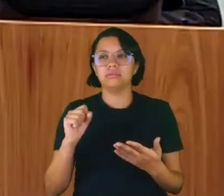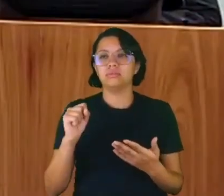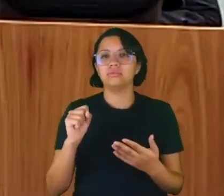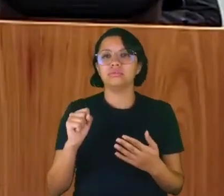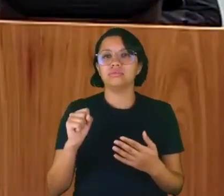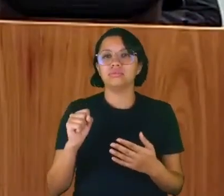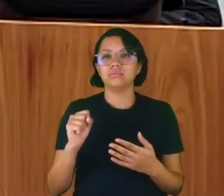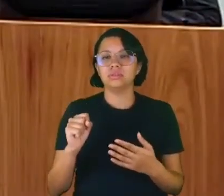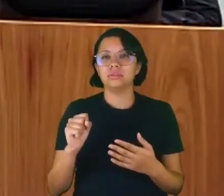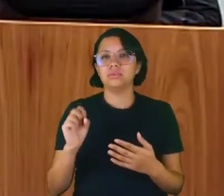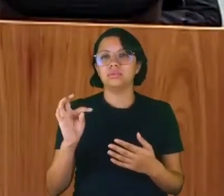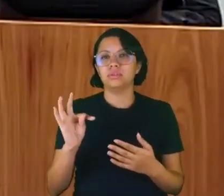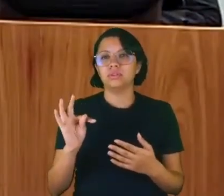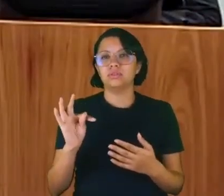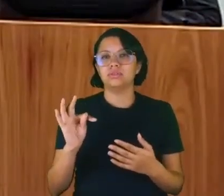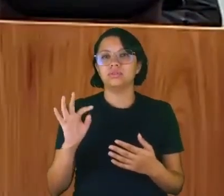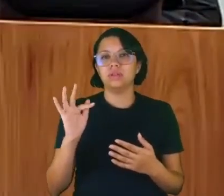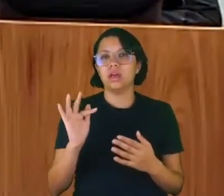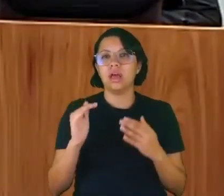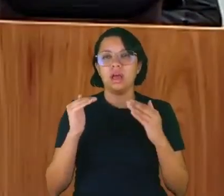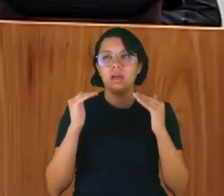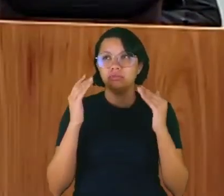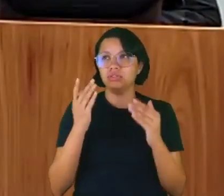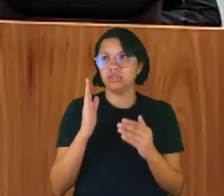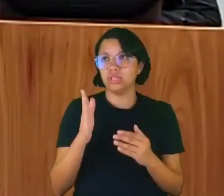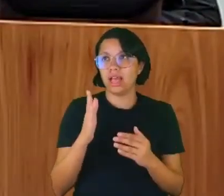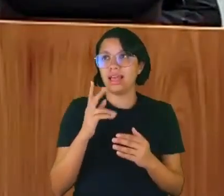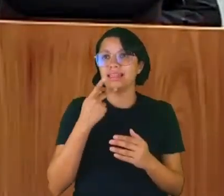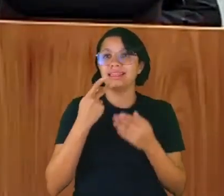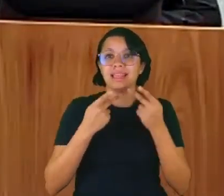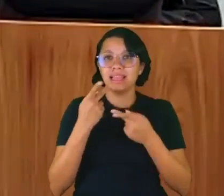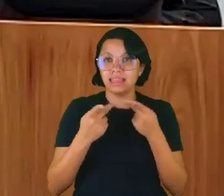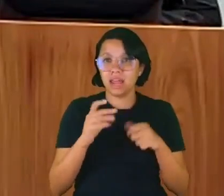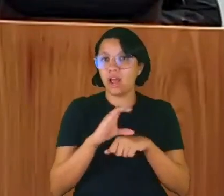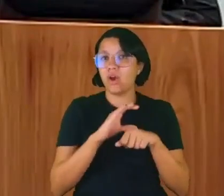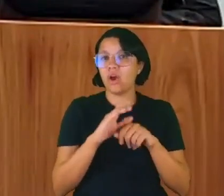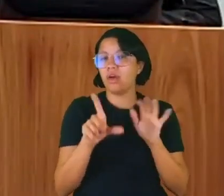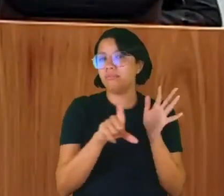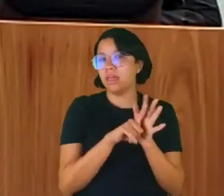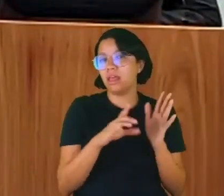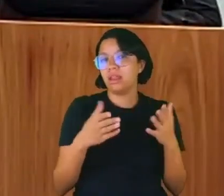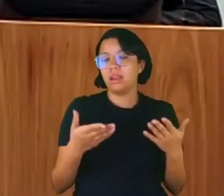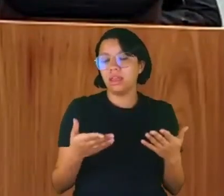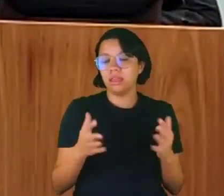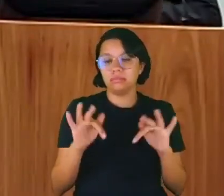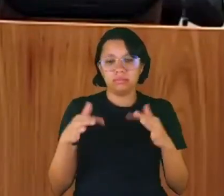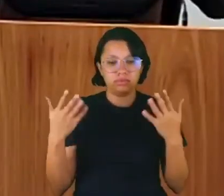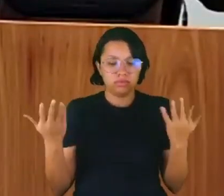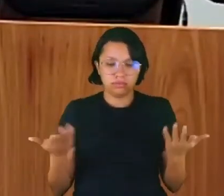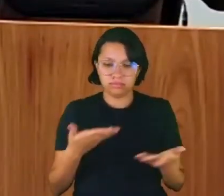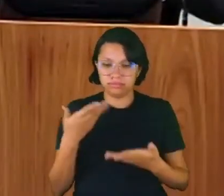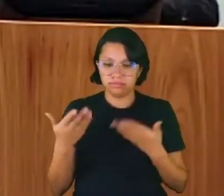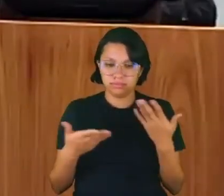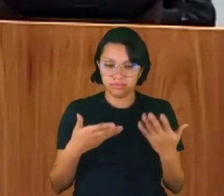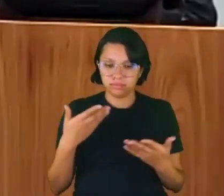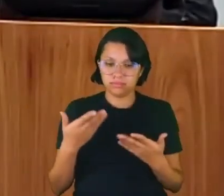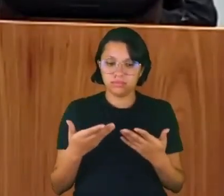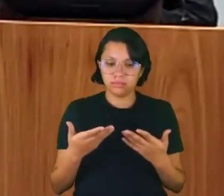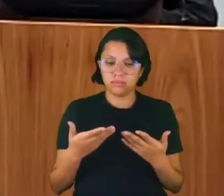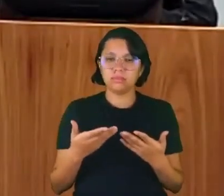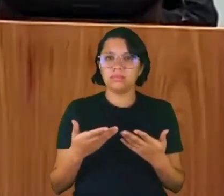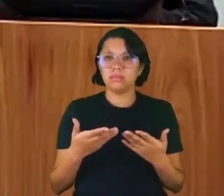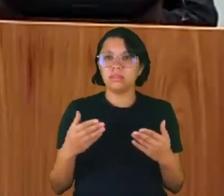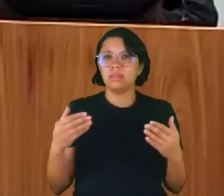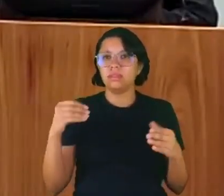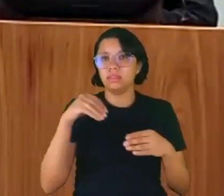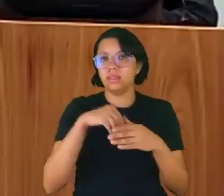deveria, ao rechaçar a ação de inconstitucionalidade, declarar a constitucionalidade da lei, enfim, aí vendo todos os